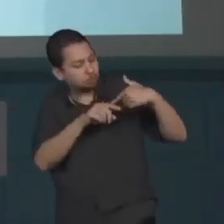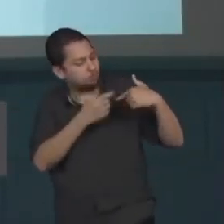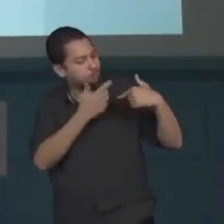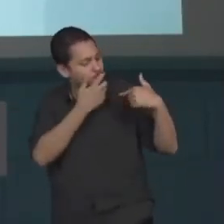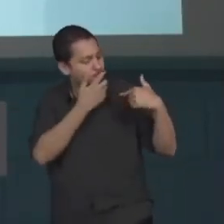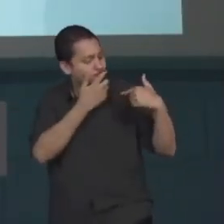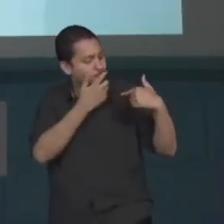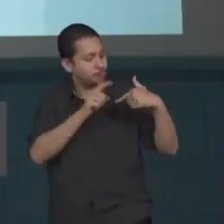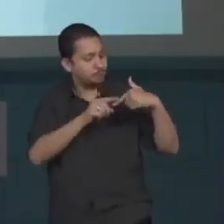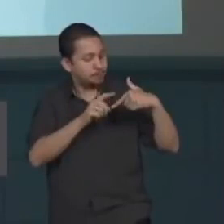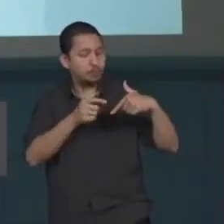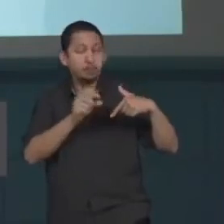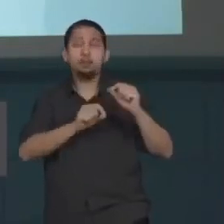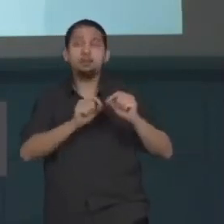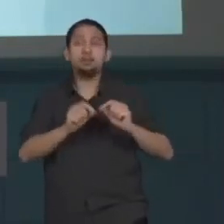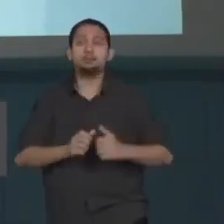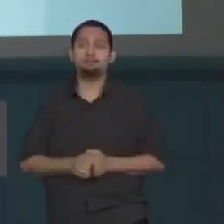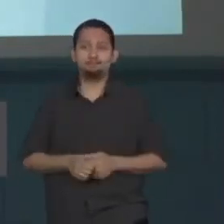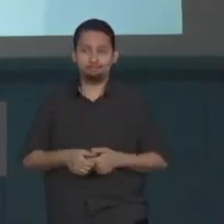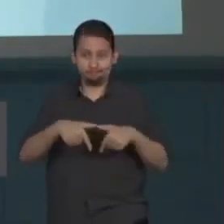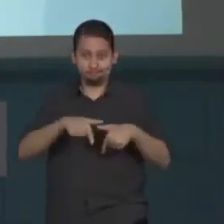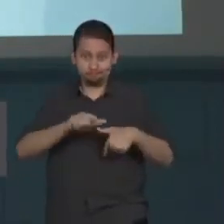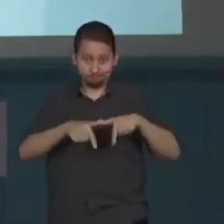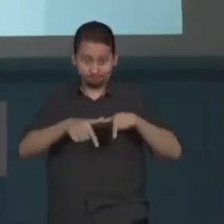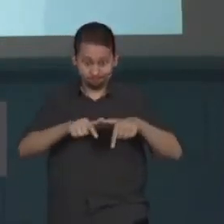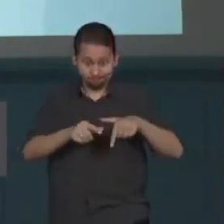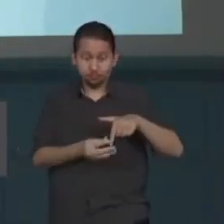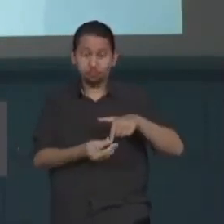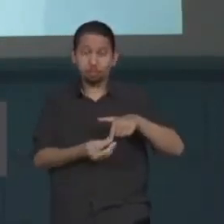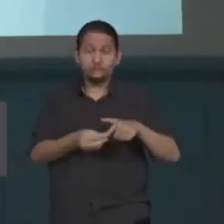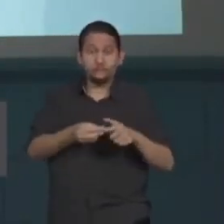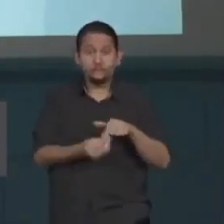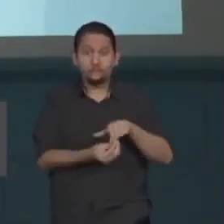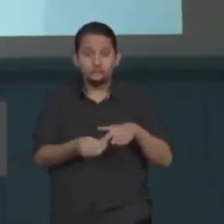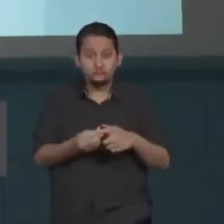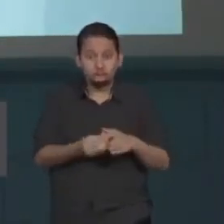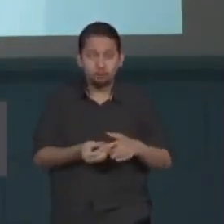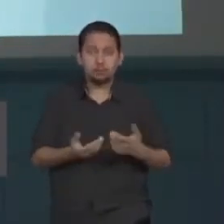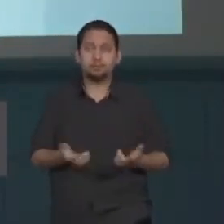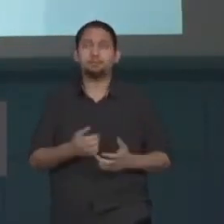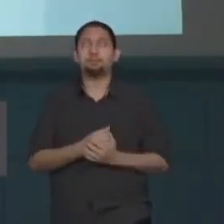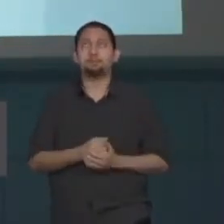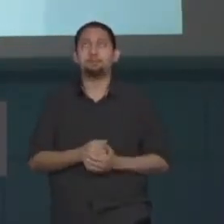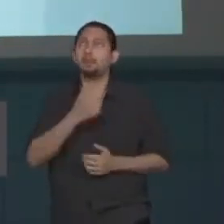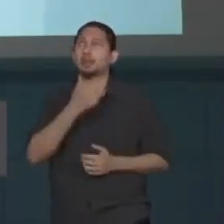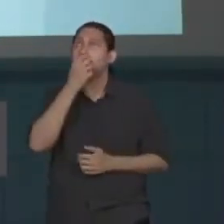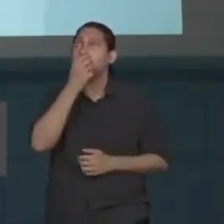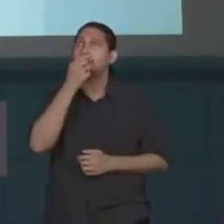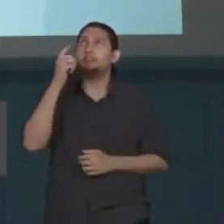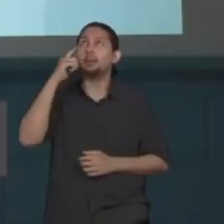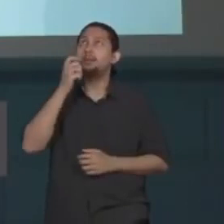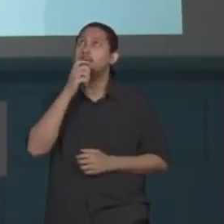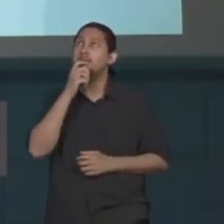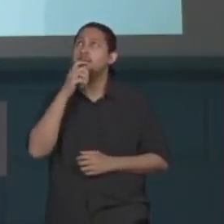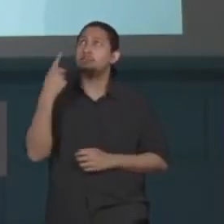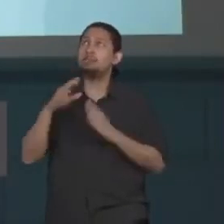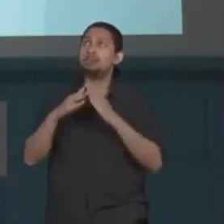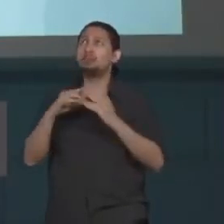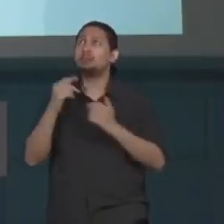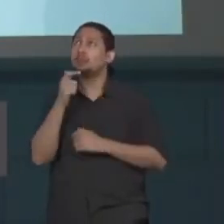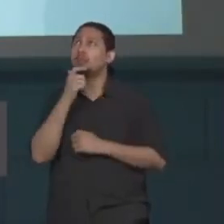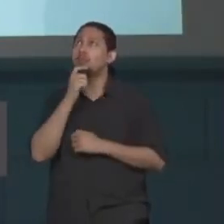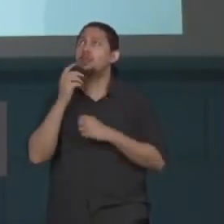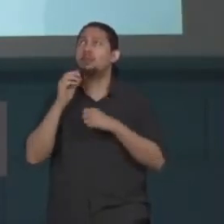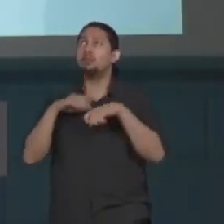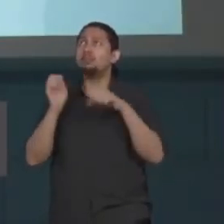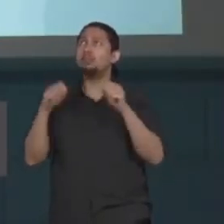sua... eu não tenho papelão grosso na minha casa. Então, o que você vai fazer? Eu vou dar uma dica para vocês. Você vai pegar o papelão fino, mesmo que você tenha aí na